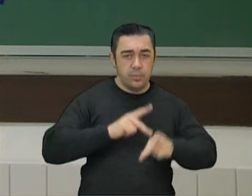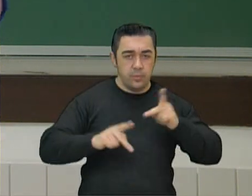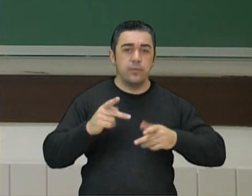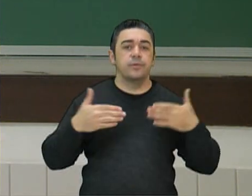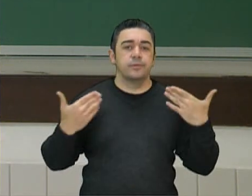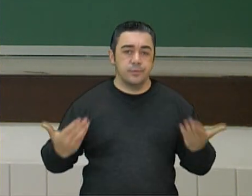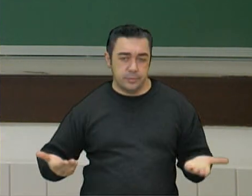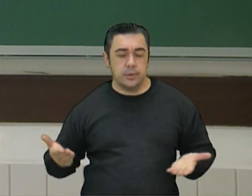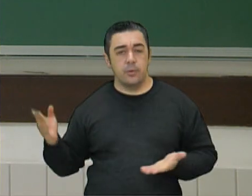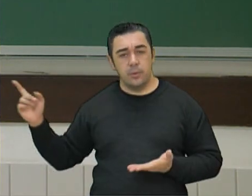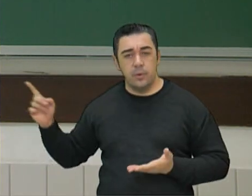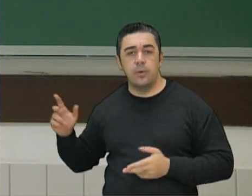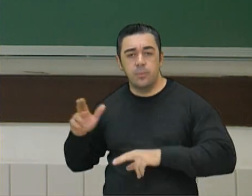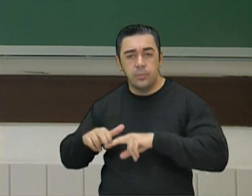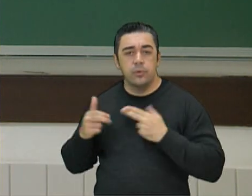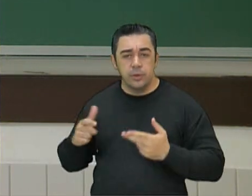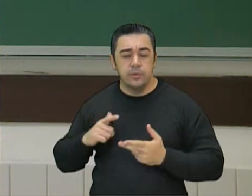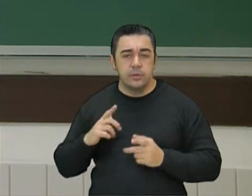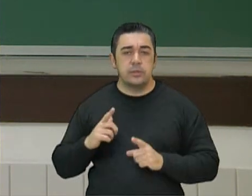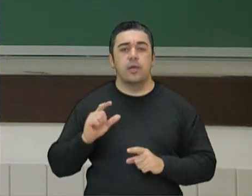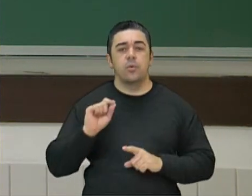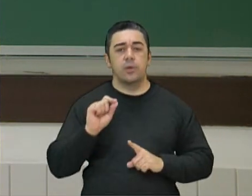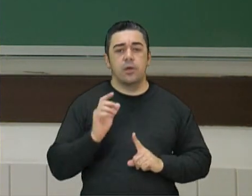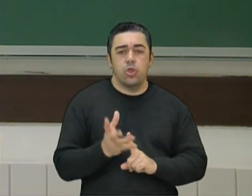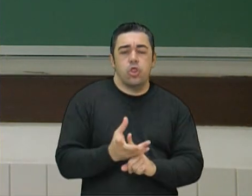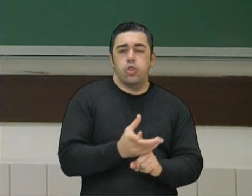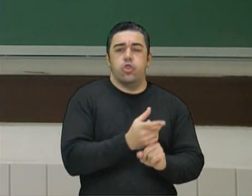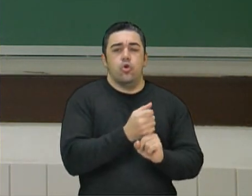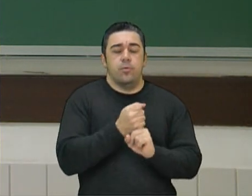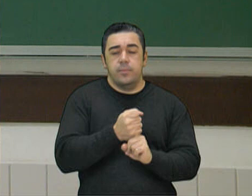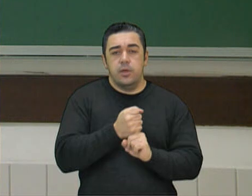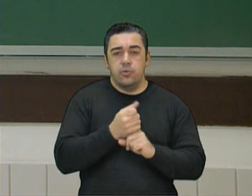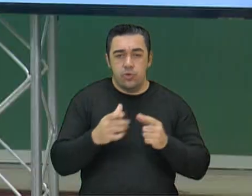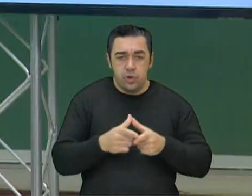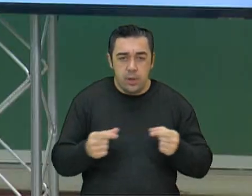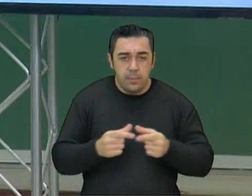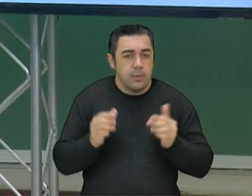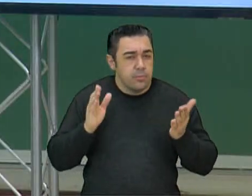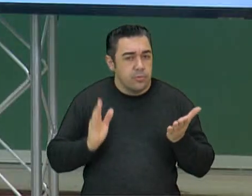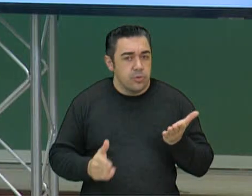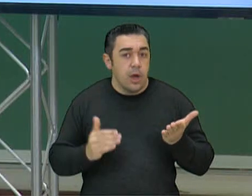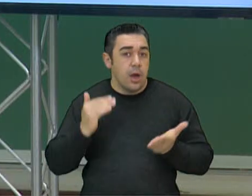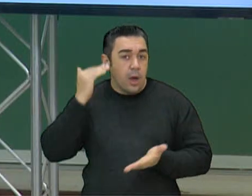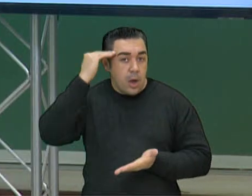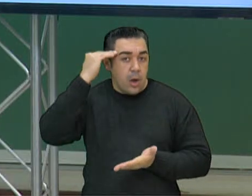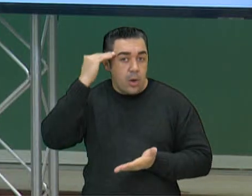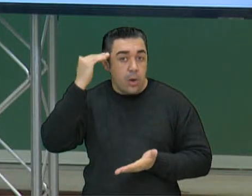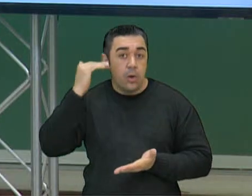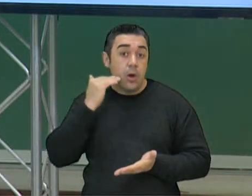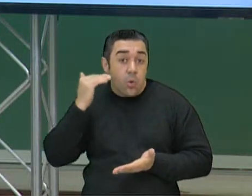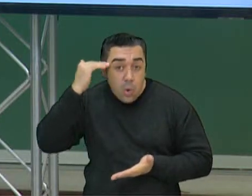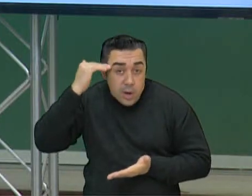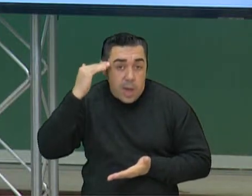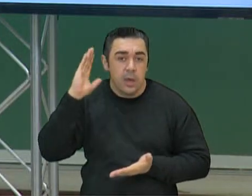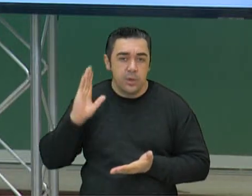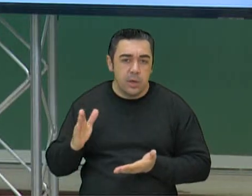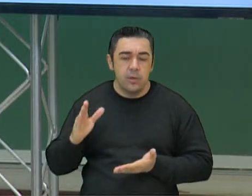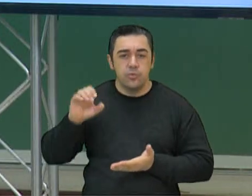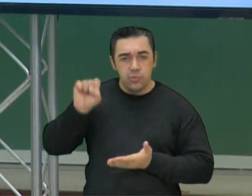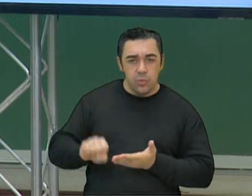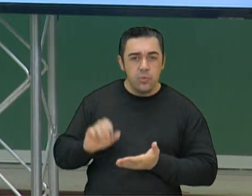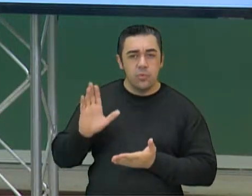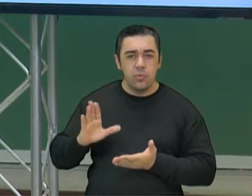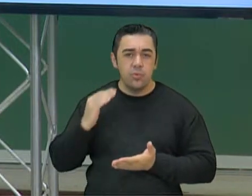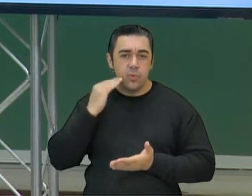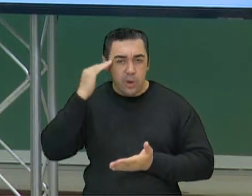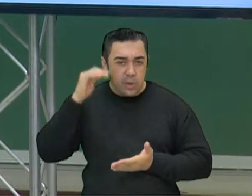entra nesse cenário dominada pelo Japão. O Japão que já dominava a península da Coreia. A Liga das Nações, lembra que